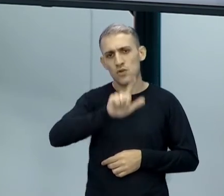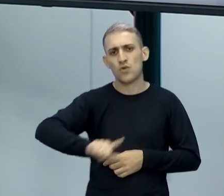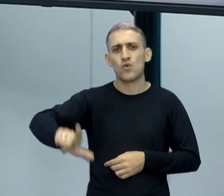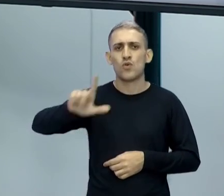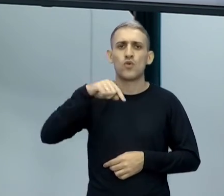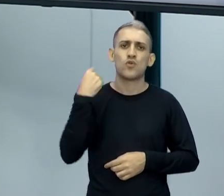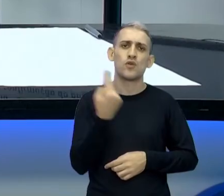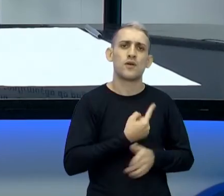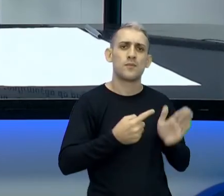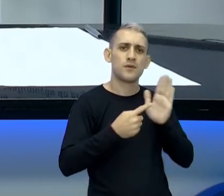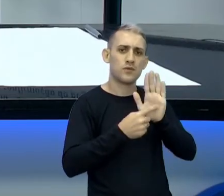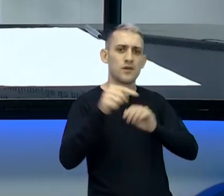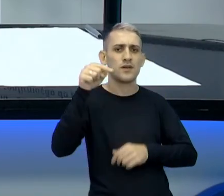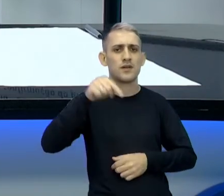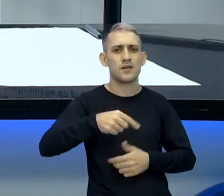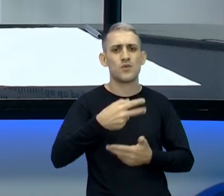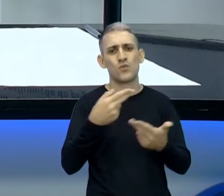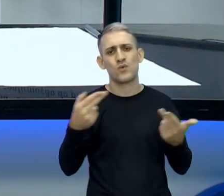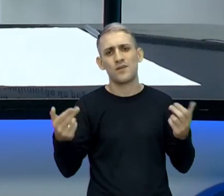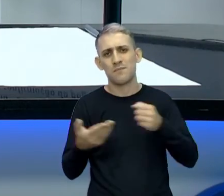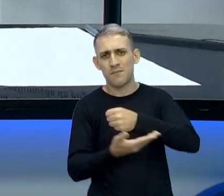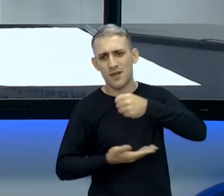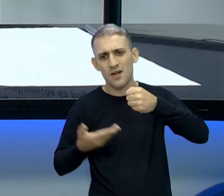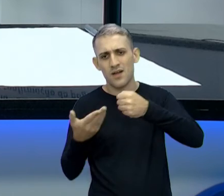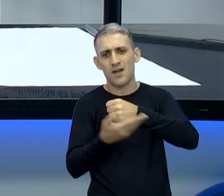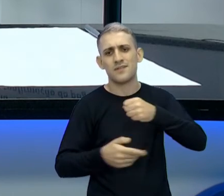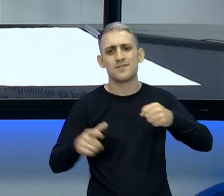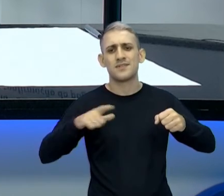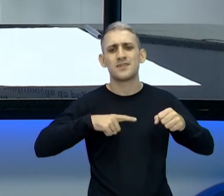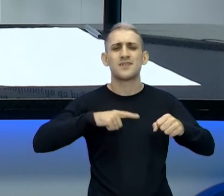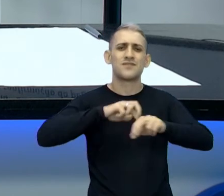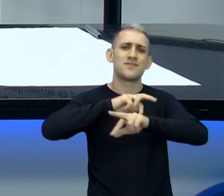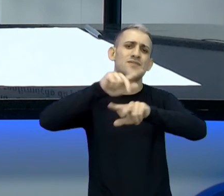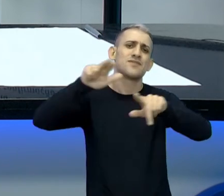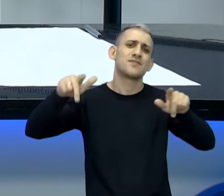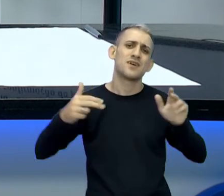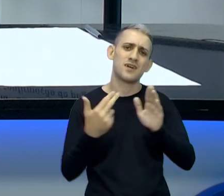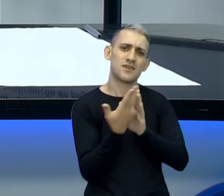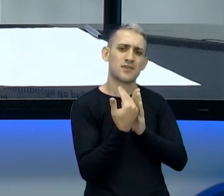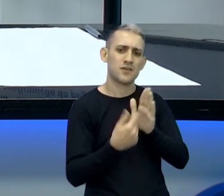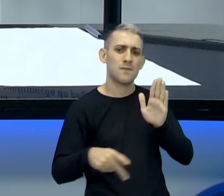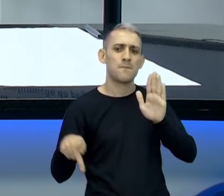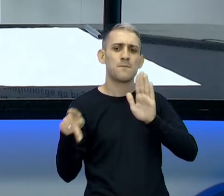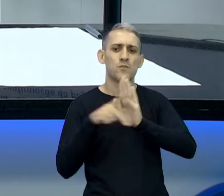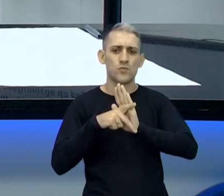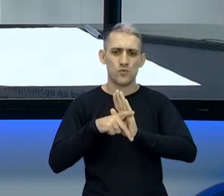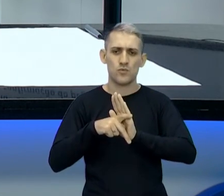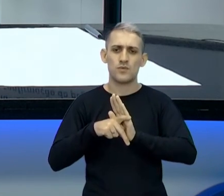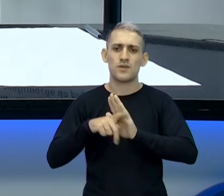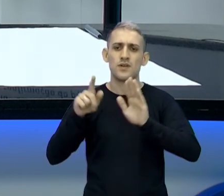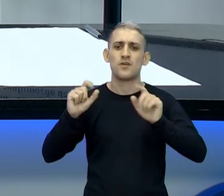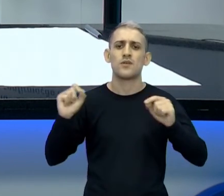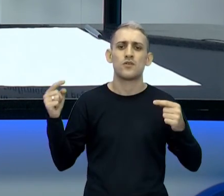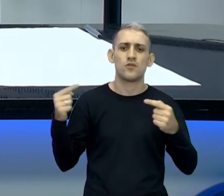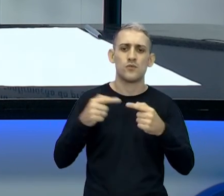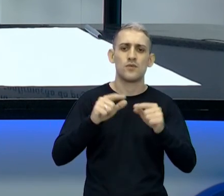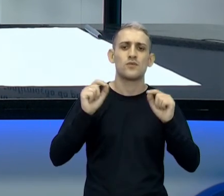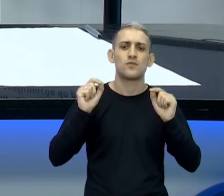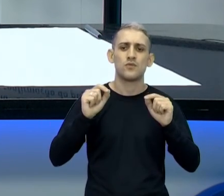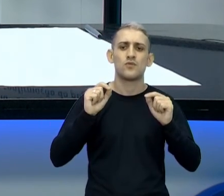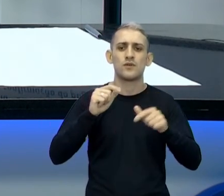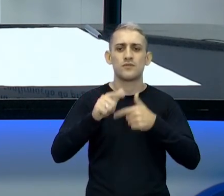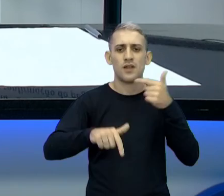gente apresentou aqui figuras básicas, né? Existem várias outras figuras pertinentes aí ao tipo